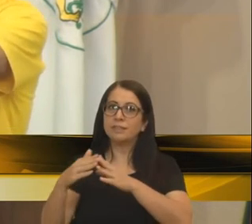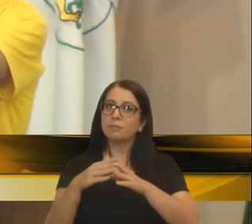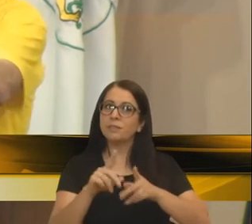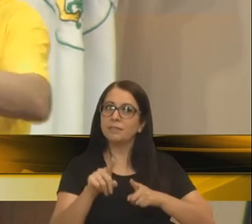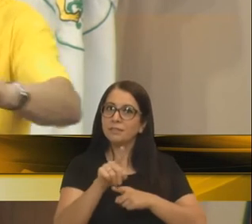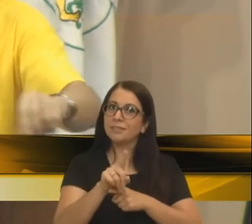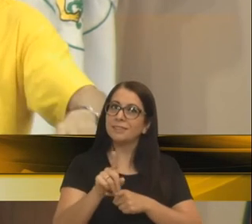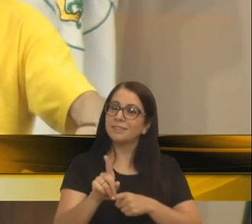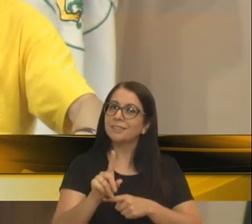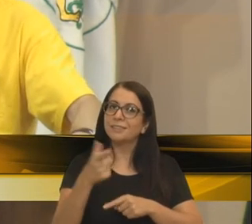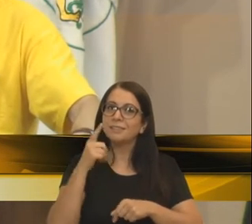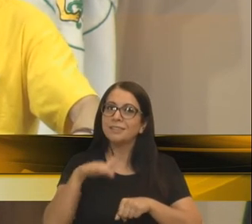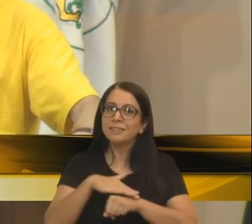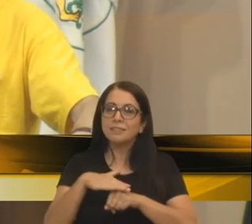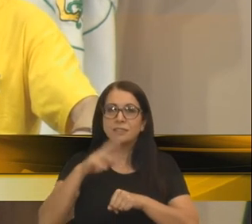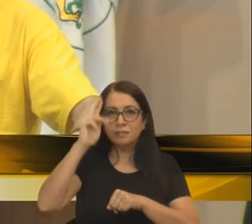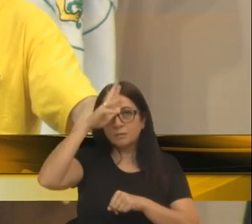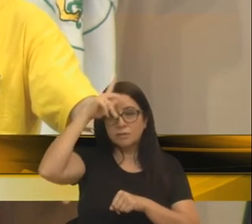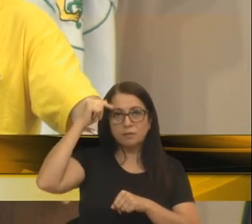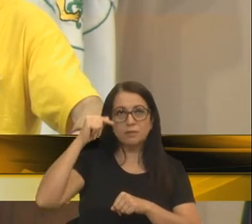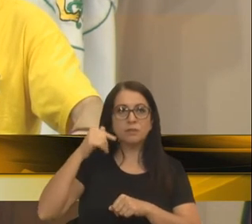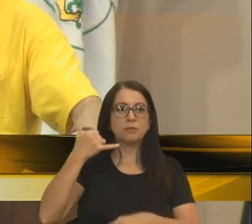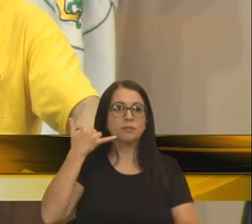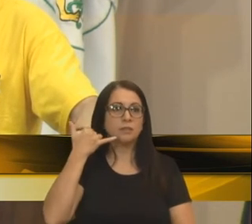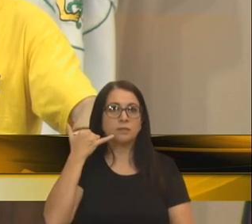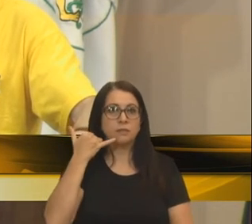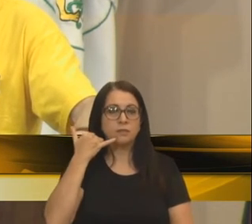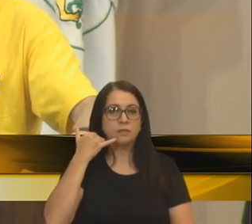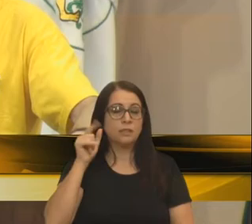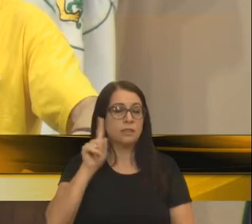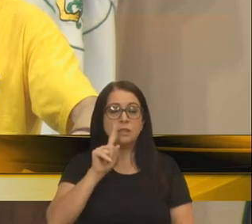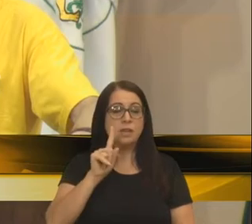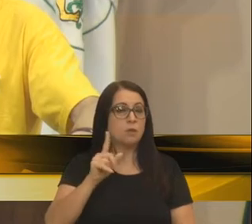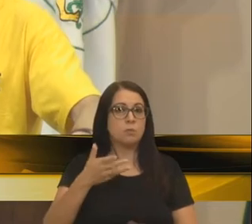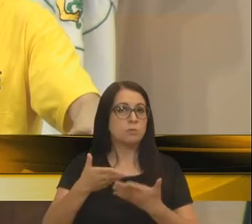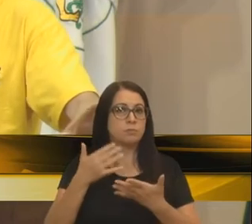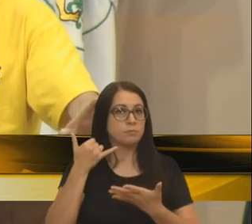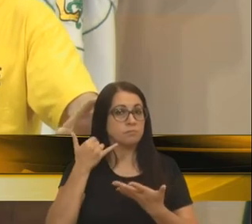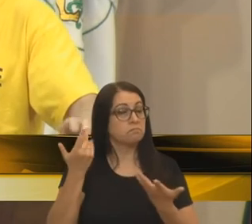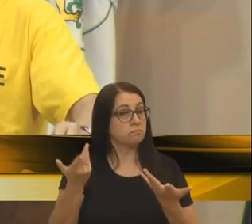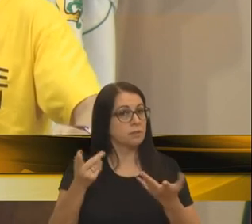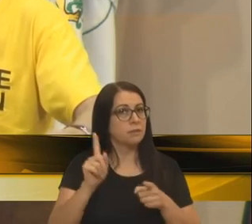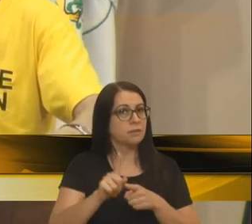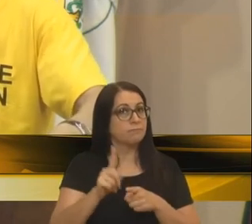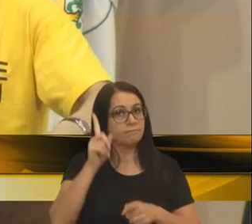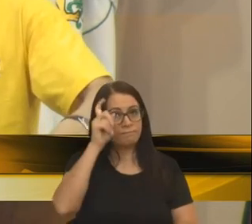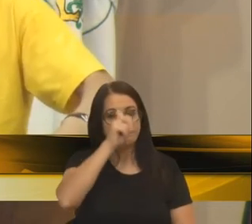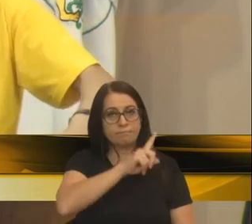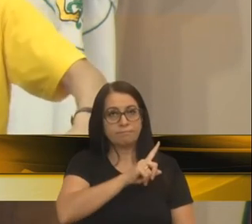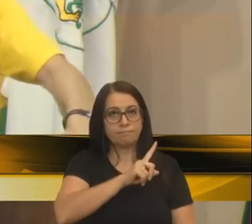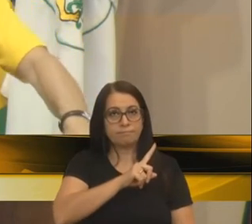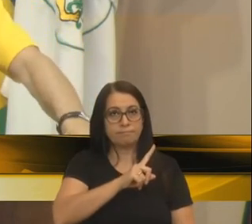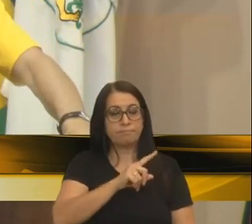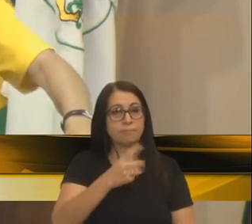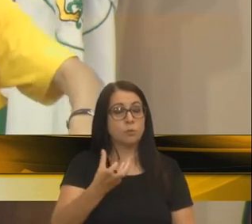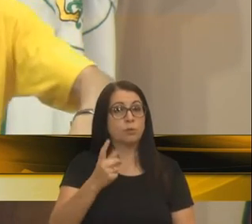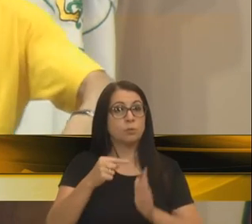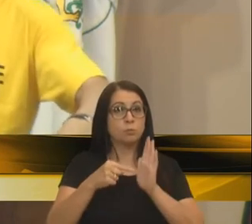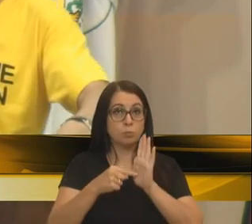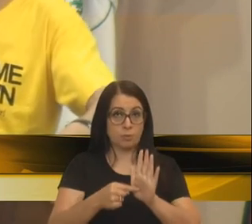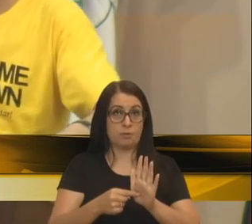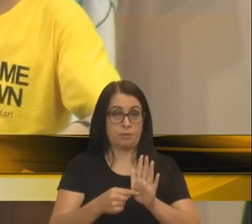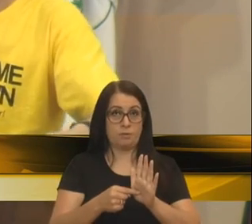falar com o nosso prefeito por telefone. Ele não os atendia. Então, aí fica difícil. Mas eu quero mostrar